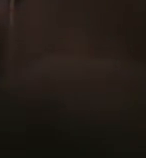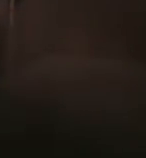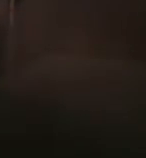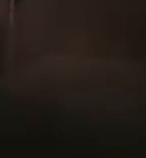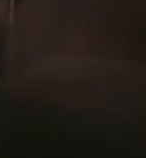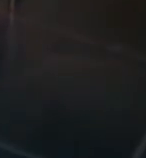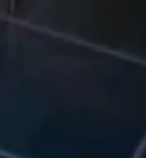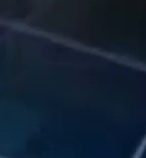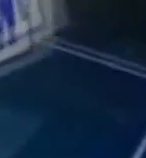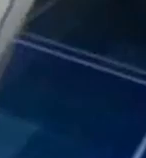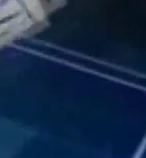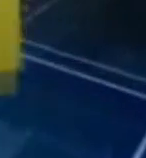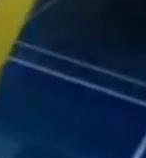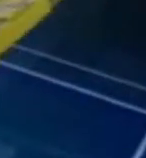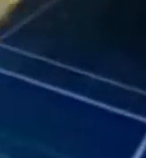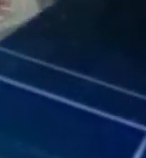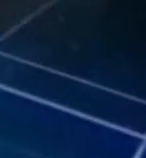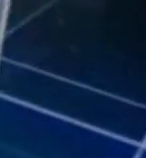E aí